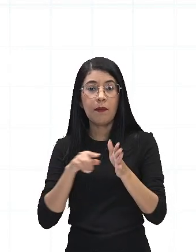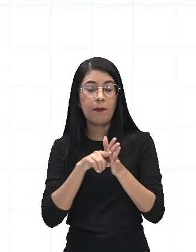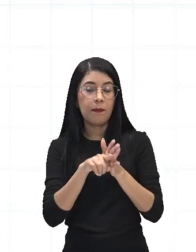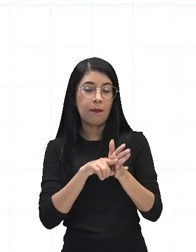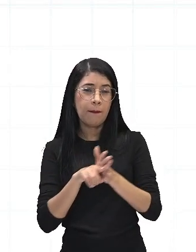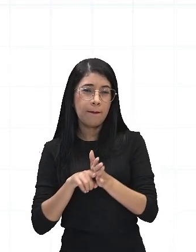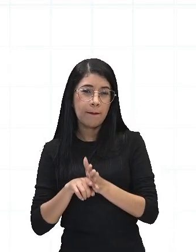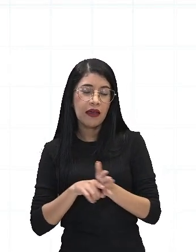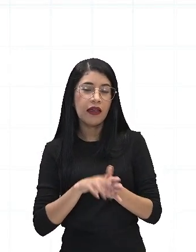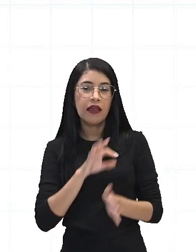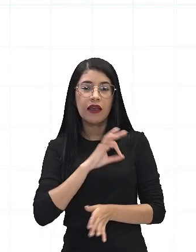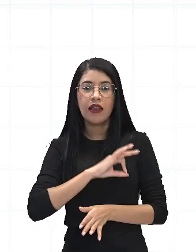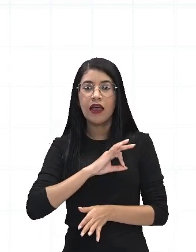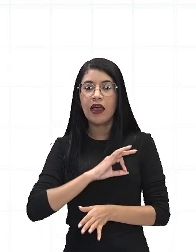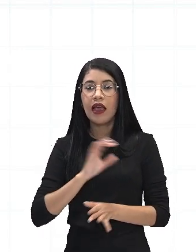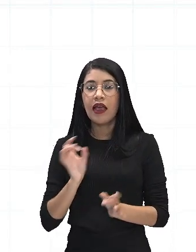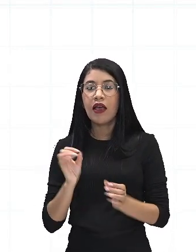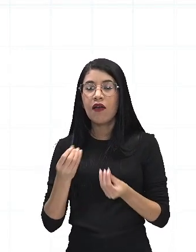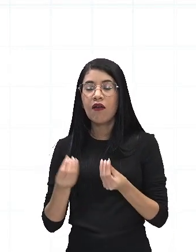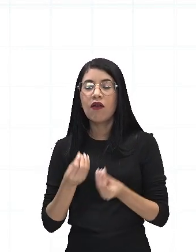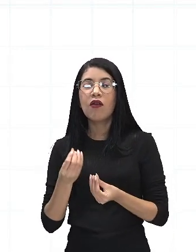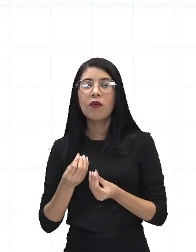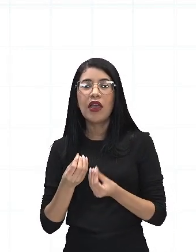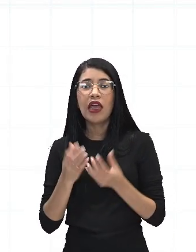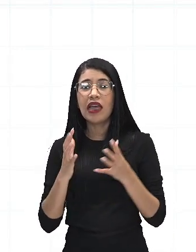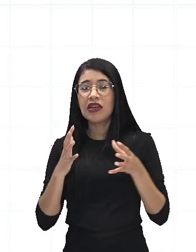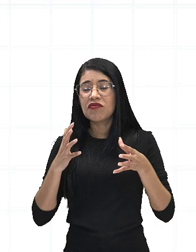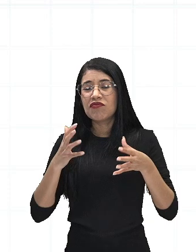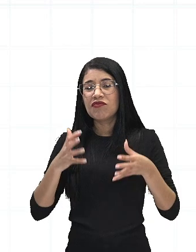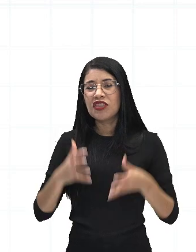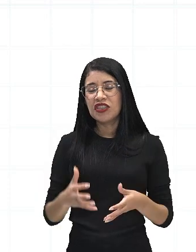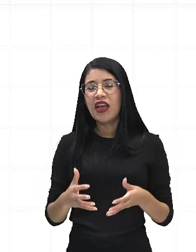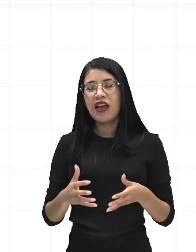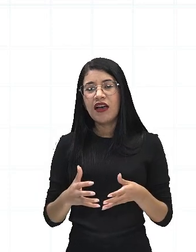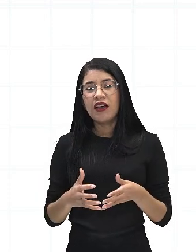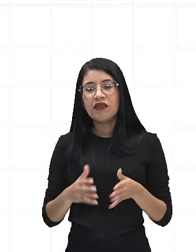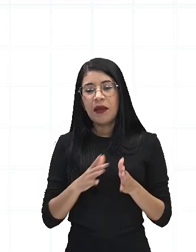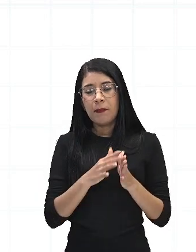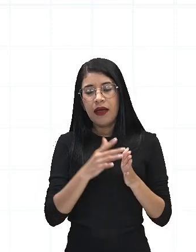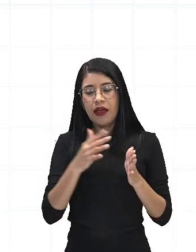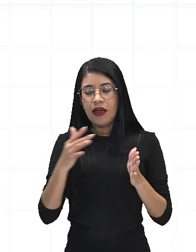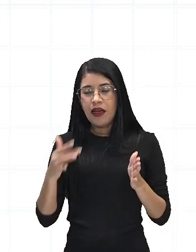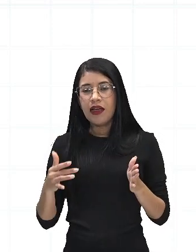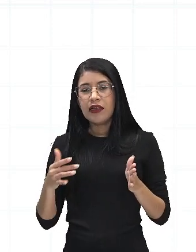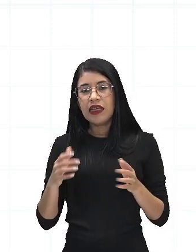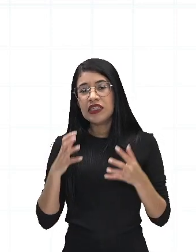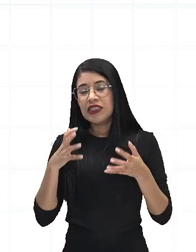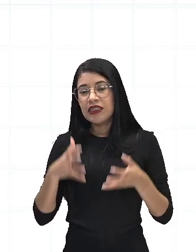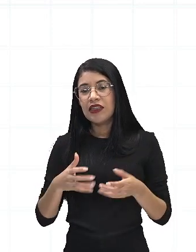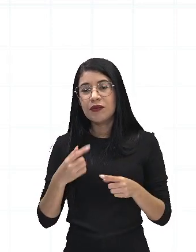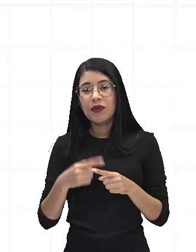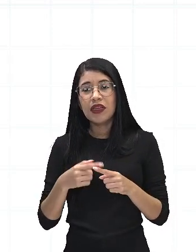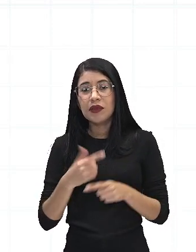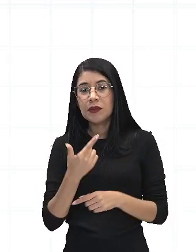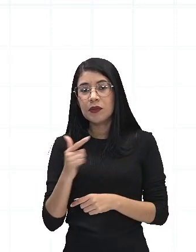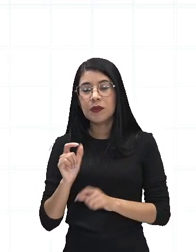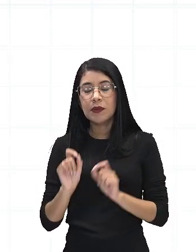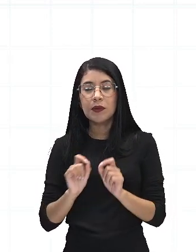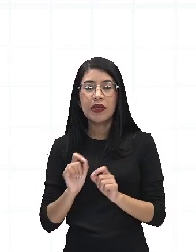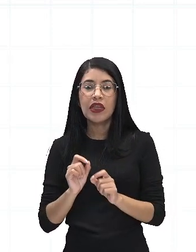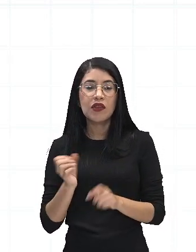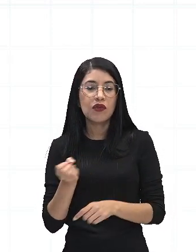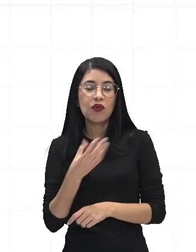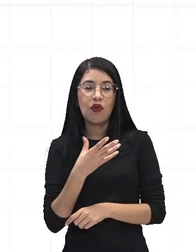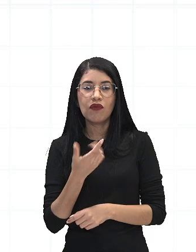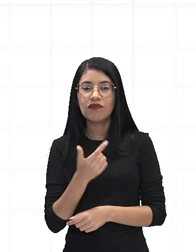investigação policial acaba sendo o fator mais entediante de toda a trama, porque não há nada de